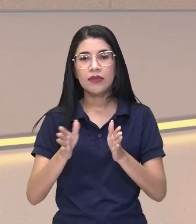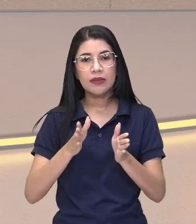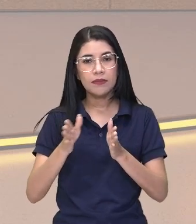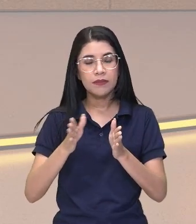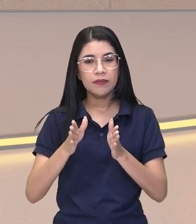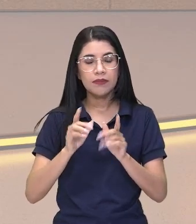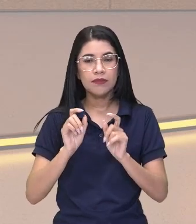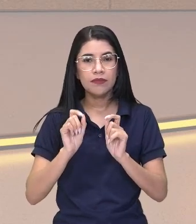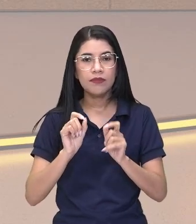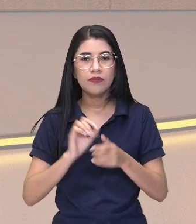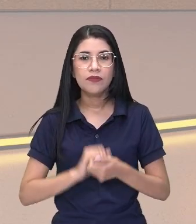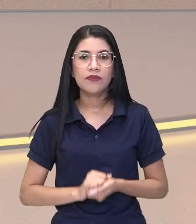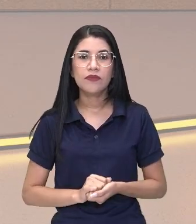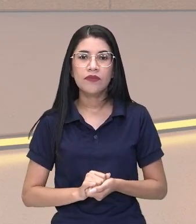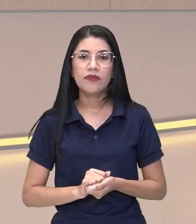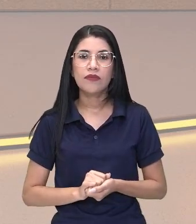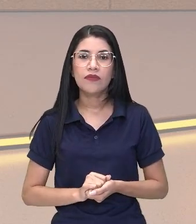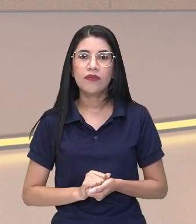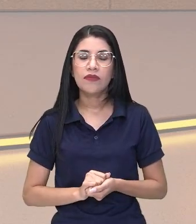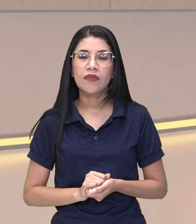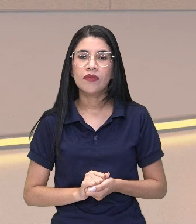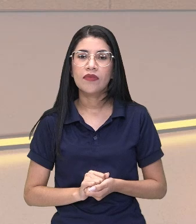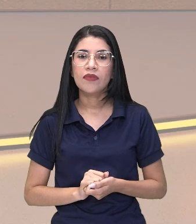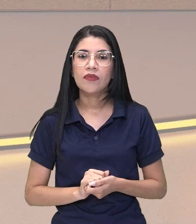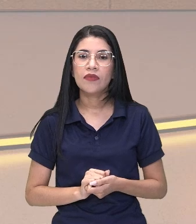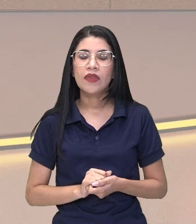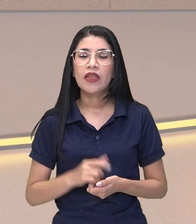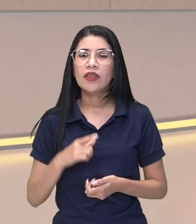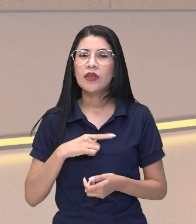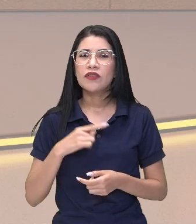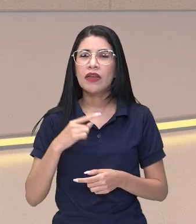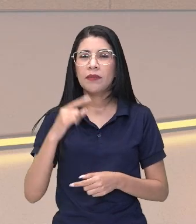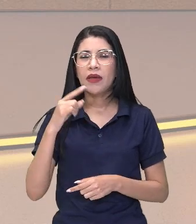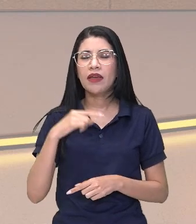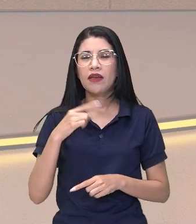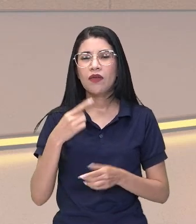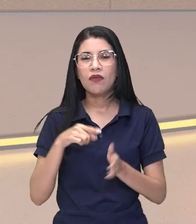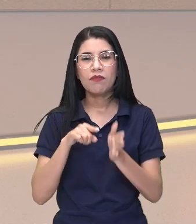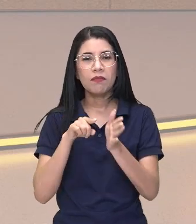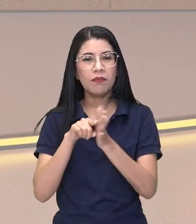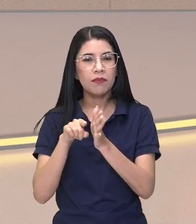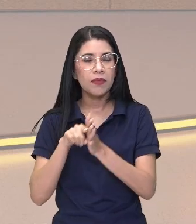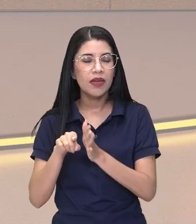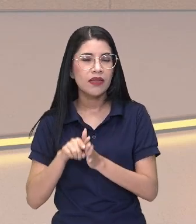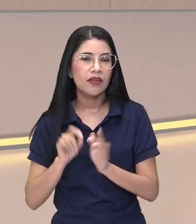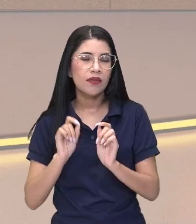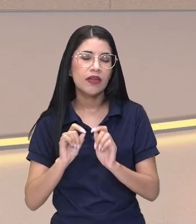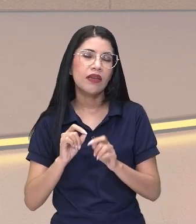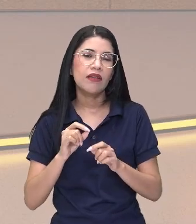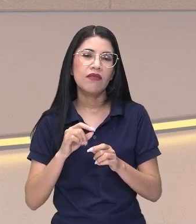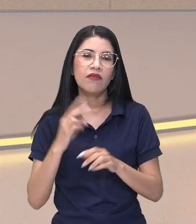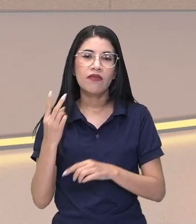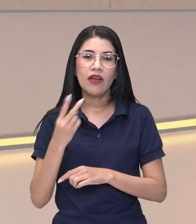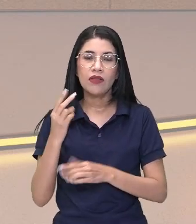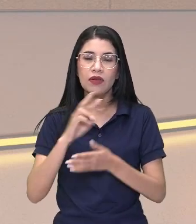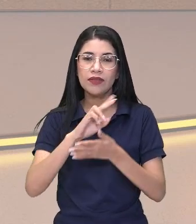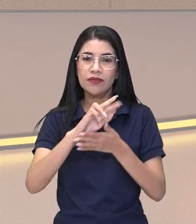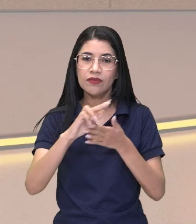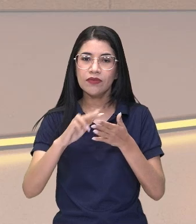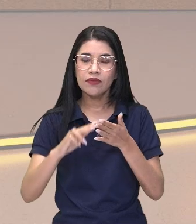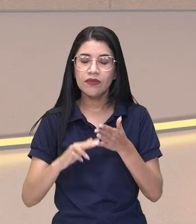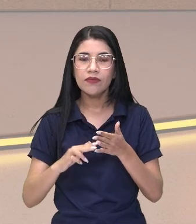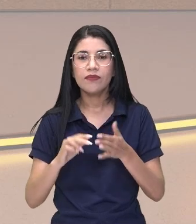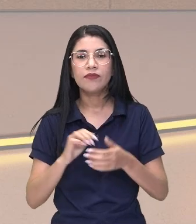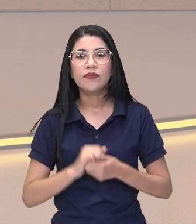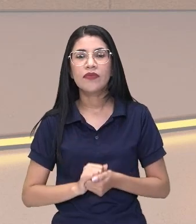o quê? Nós vamos então questionar alguns valores. E dentro desses valores que são questionáveis,